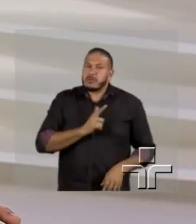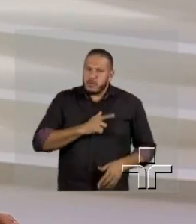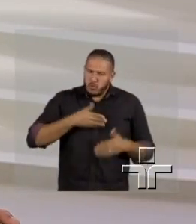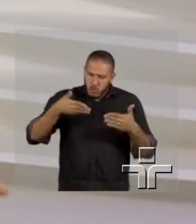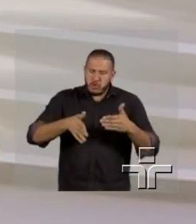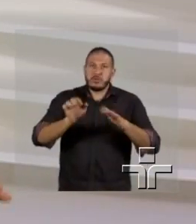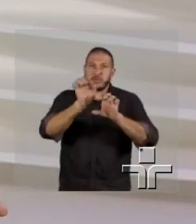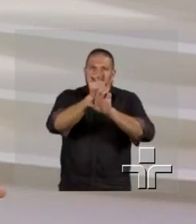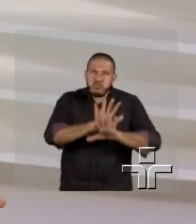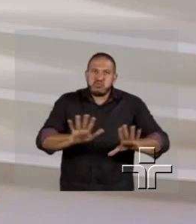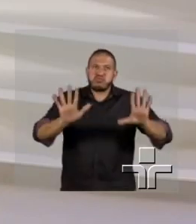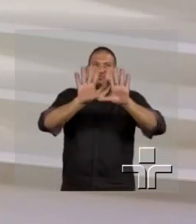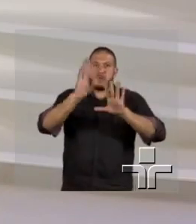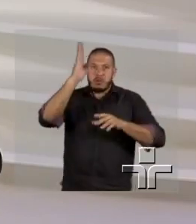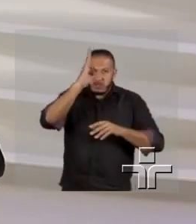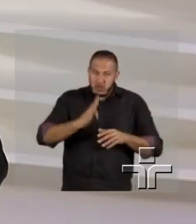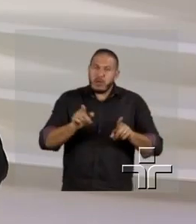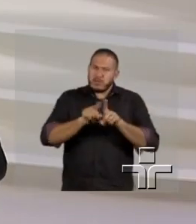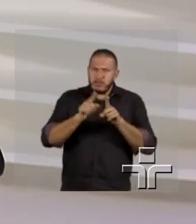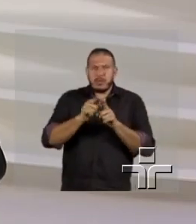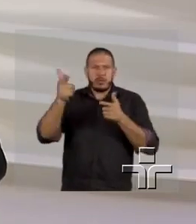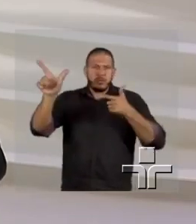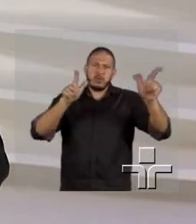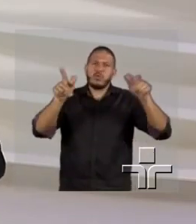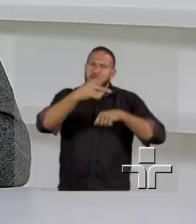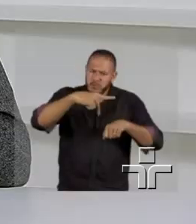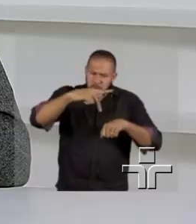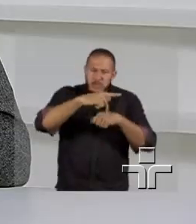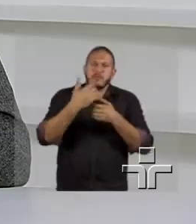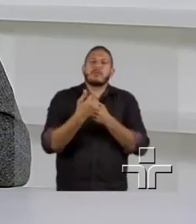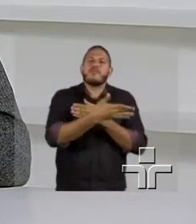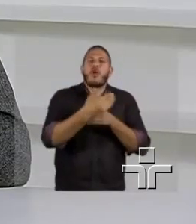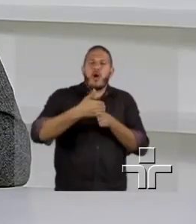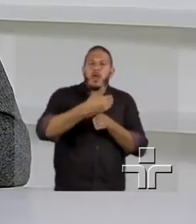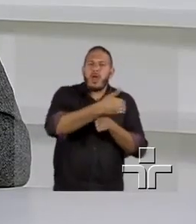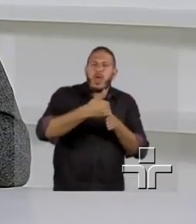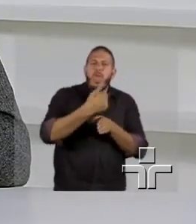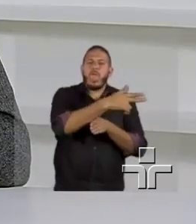primeira pergunta. E a segunda pergunta é, o senhor acha que o presidente Bolsonaro vai fazer isso?